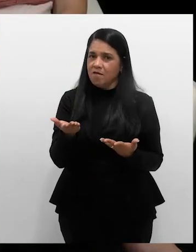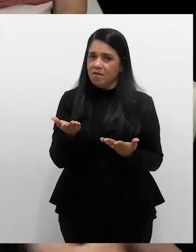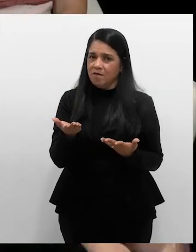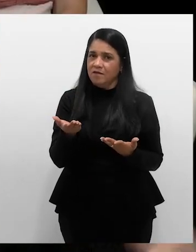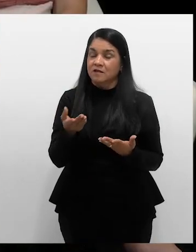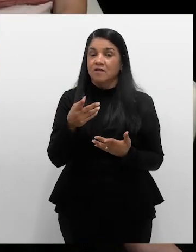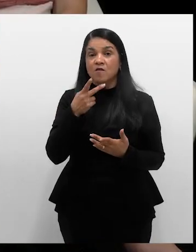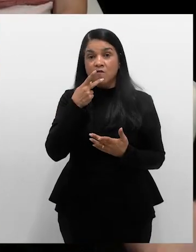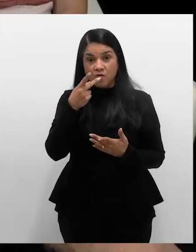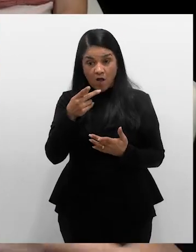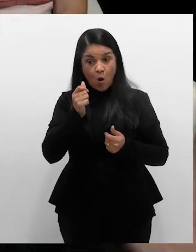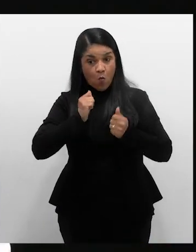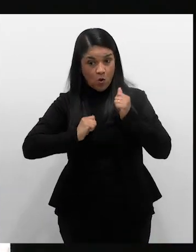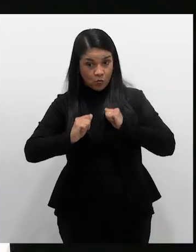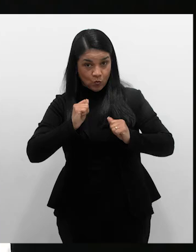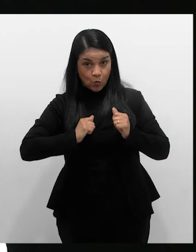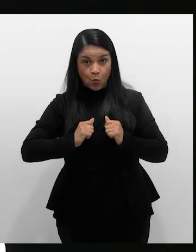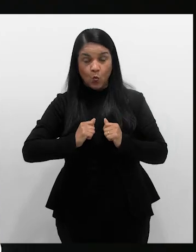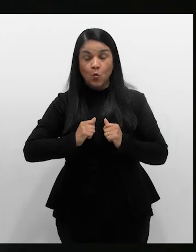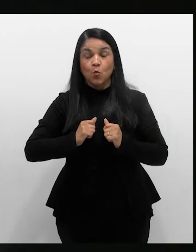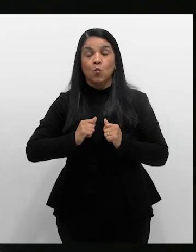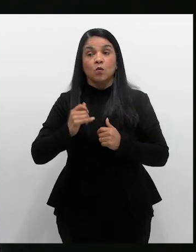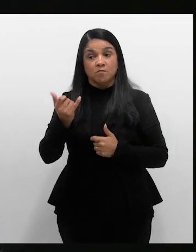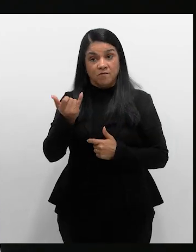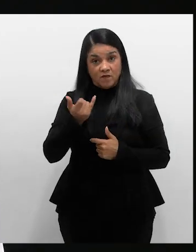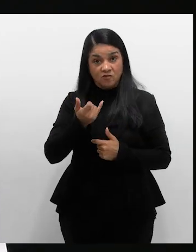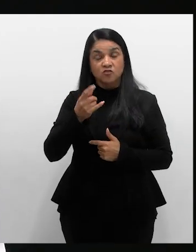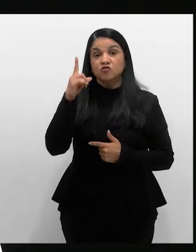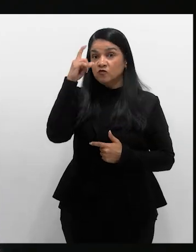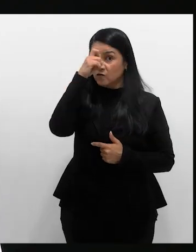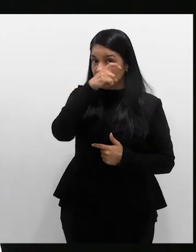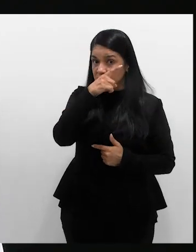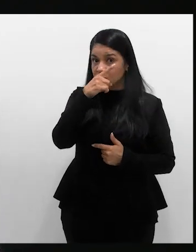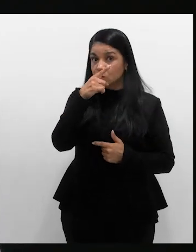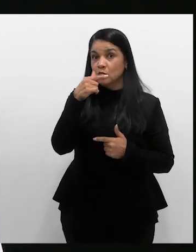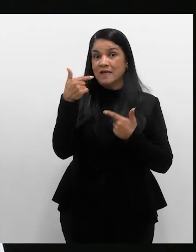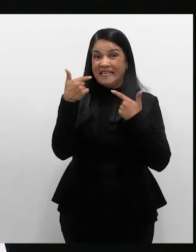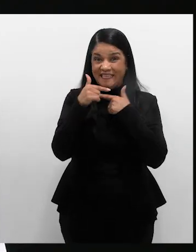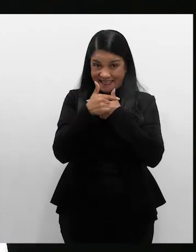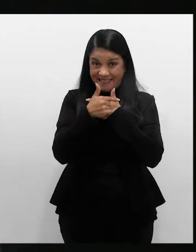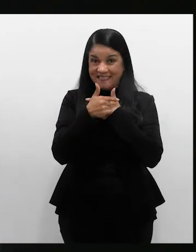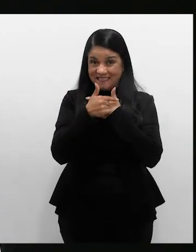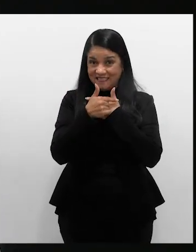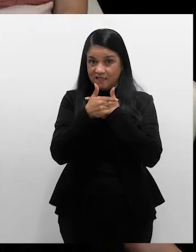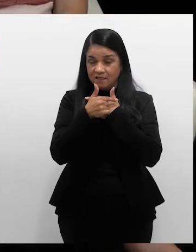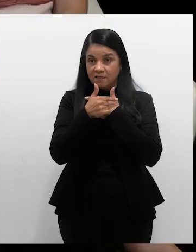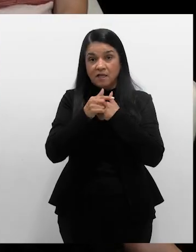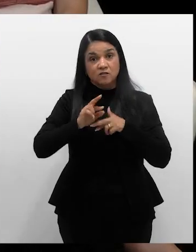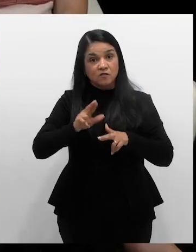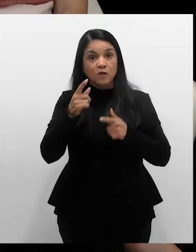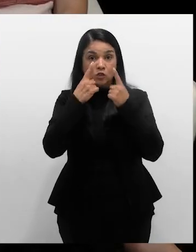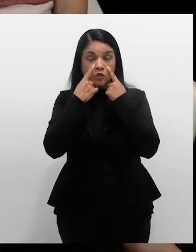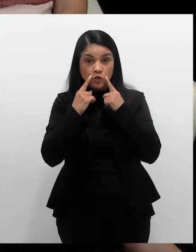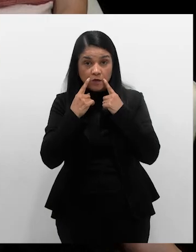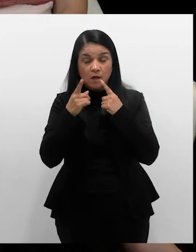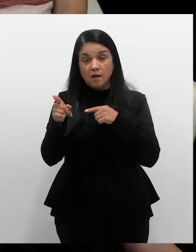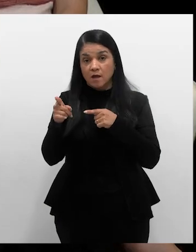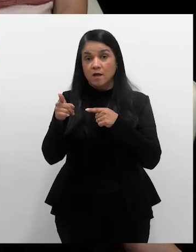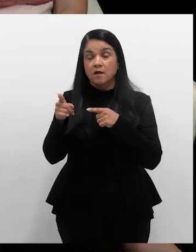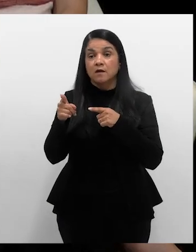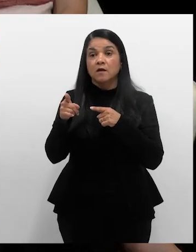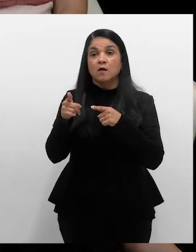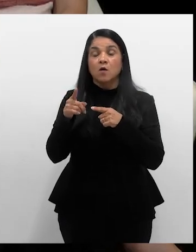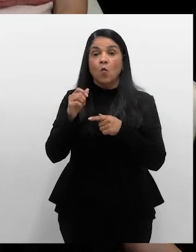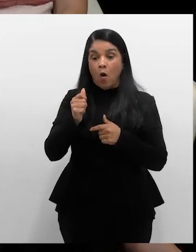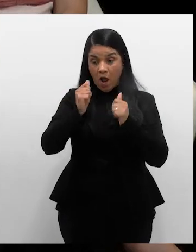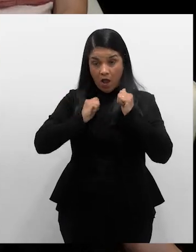bobagem. Até porque dizem os atores que é muito mais difícil fazer rir do que chorar. Né? Com certeza. O Diderot, no Paradoxo do